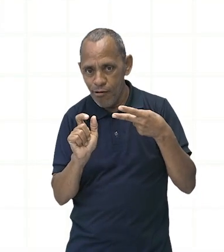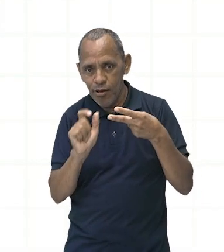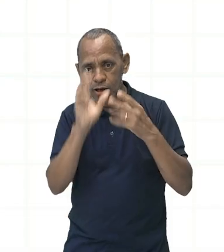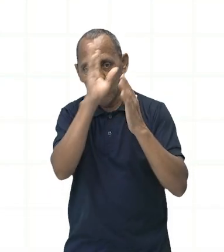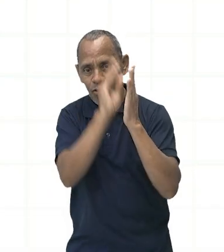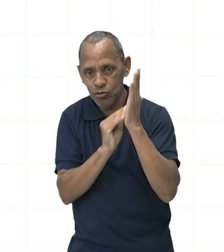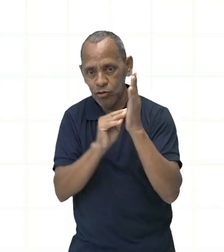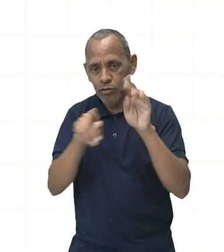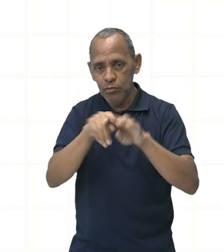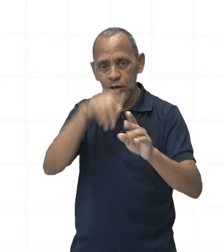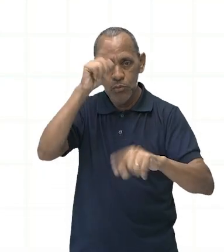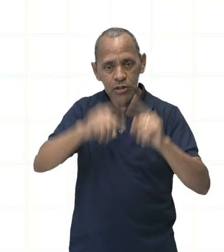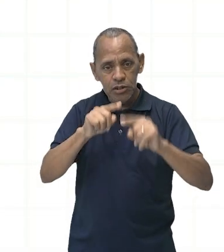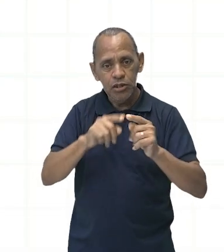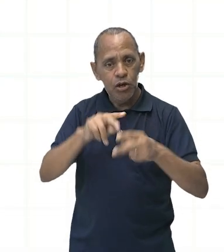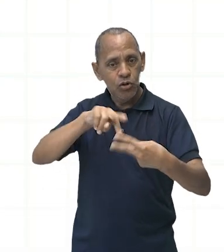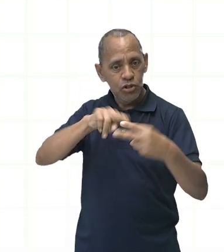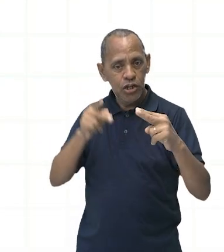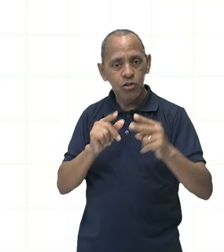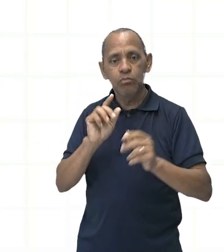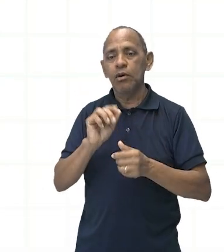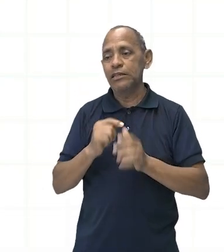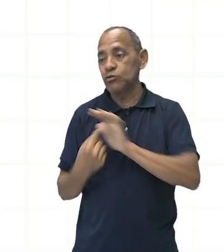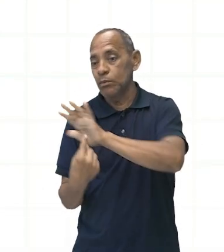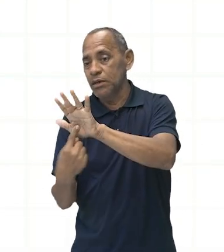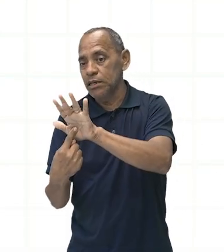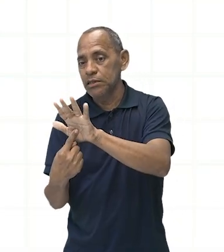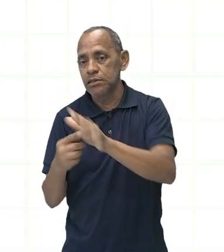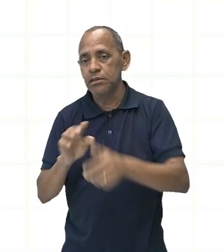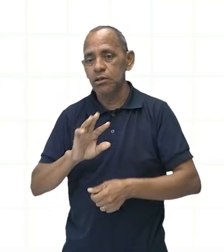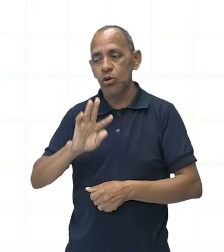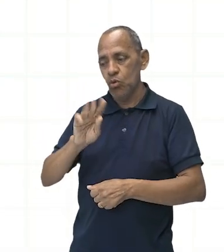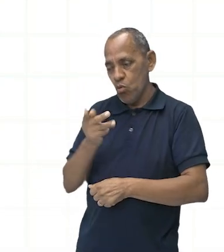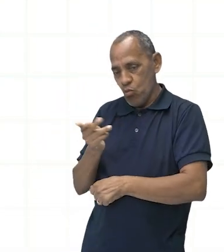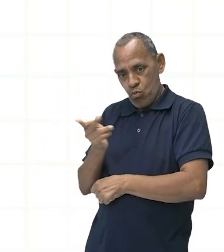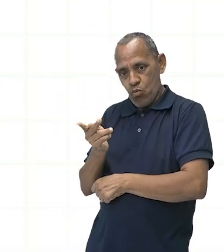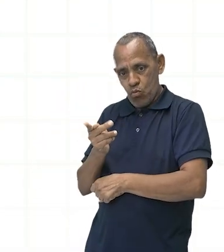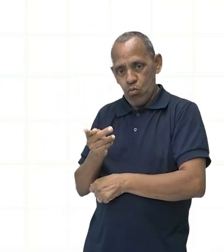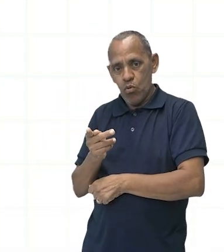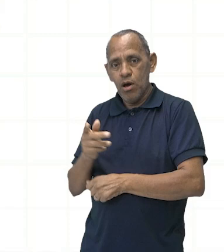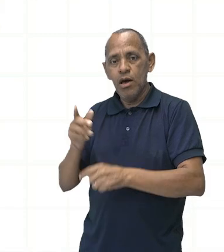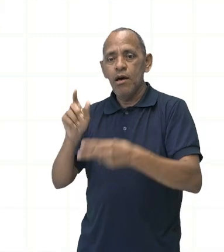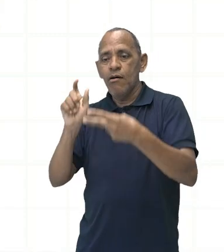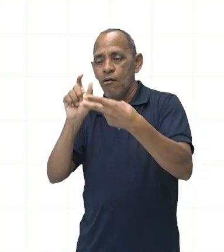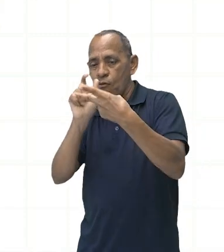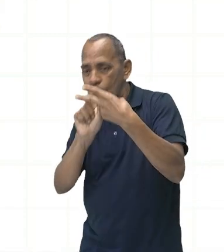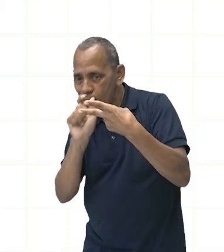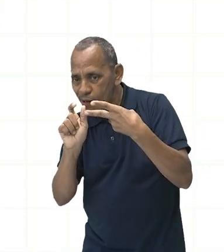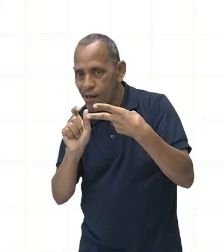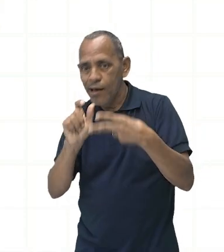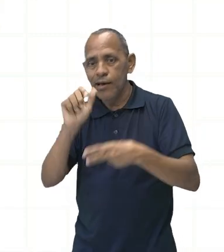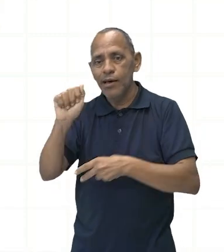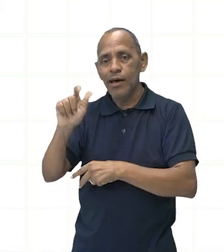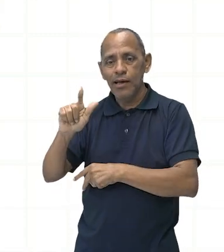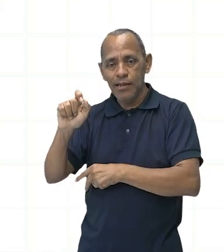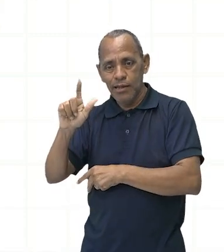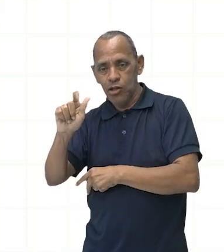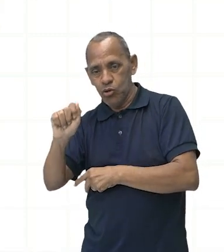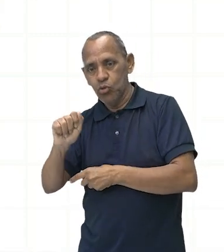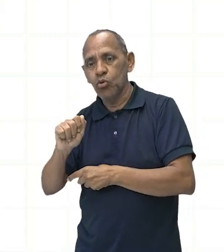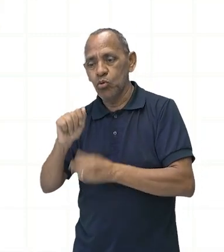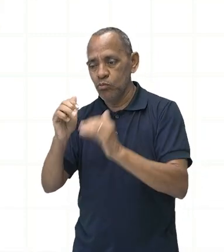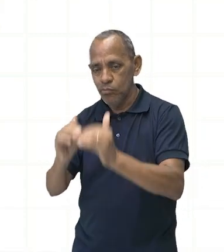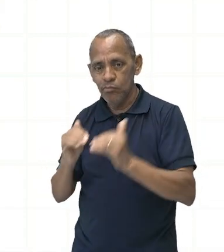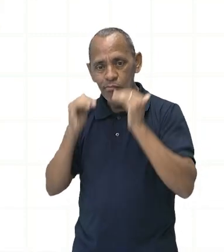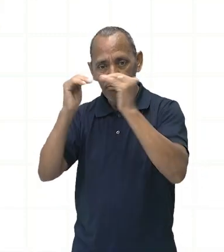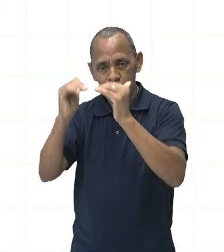conteúdo genético, mas ele não manifesta, porque o outro alelo ele se sobrepõe a essa característica.